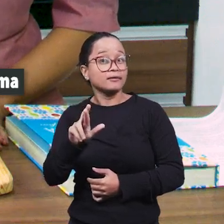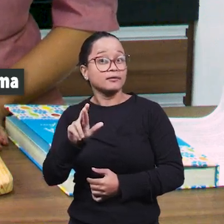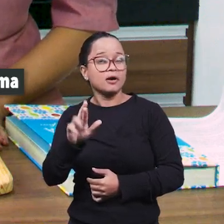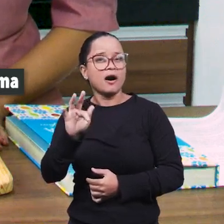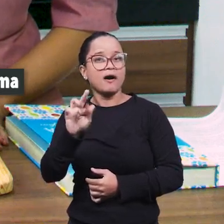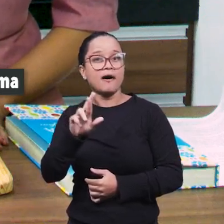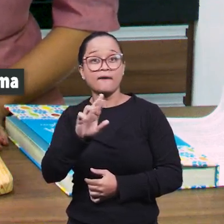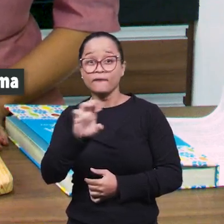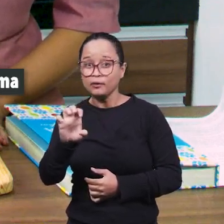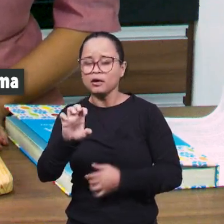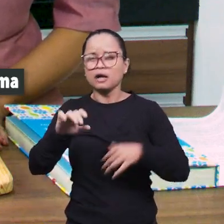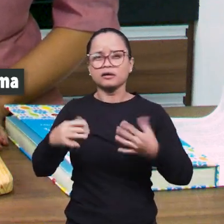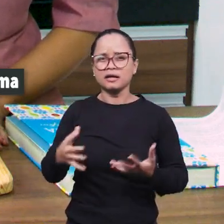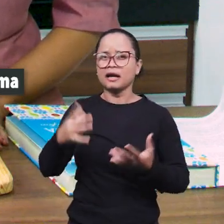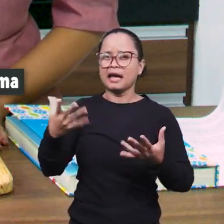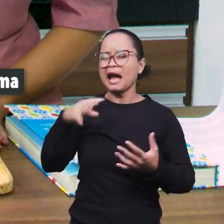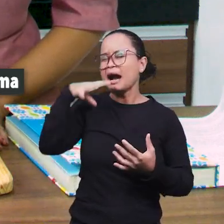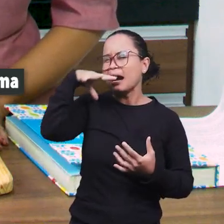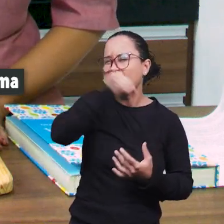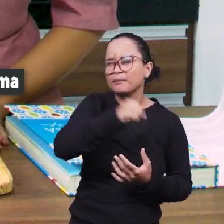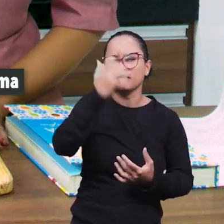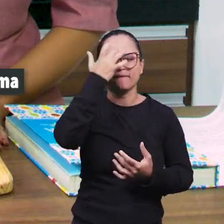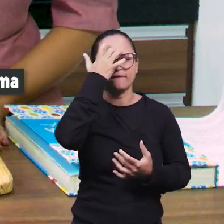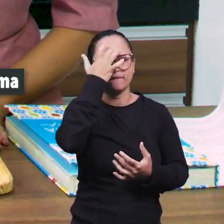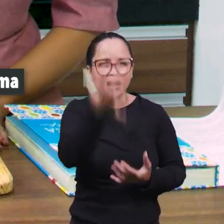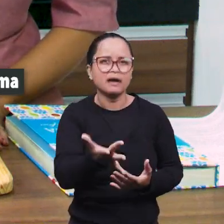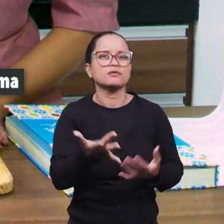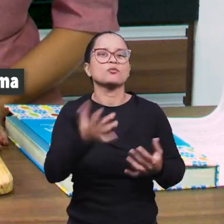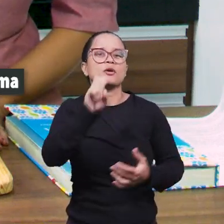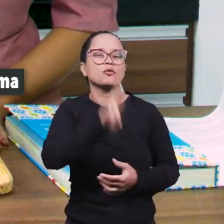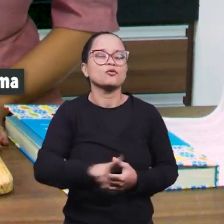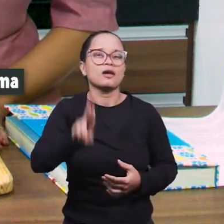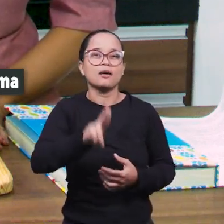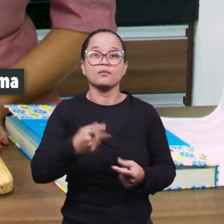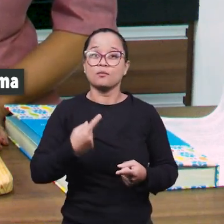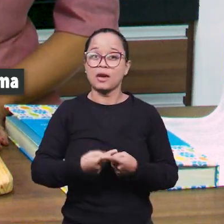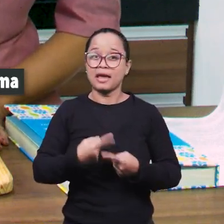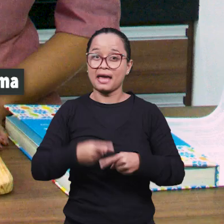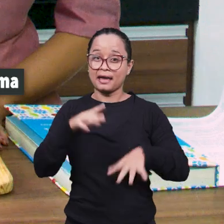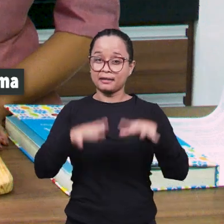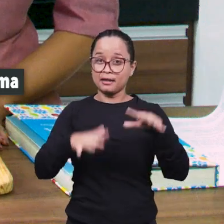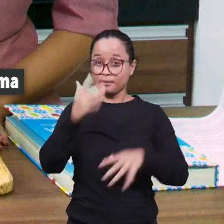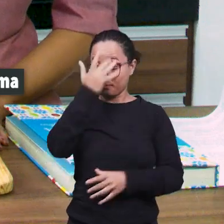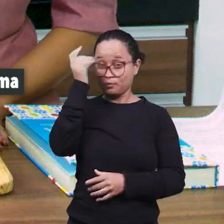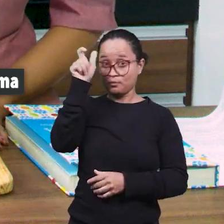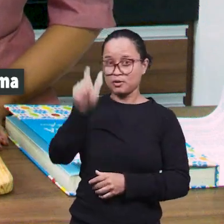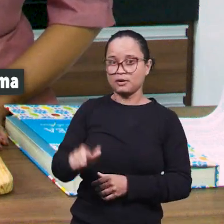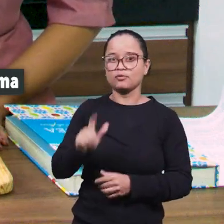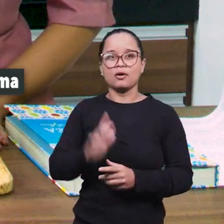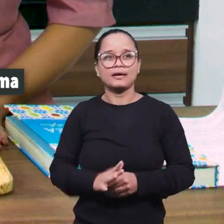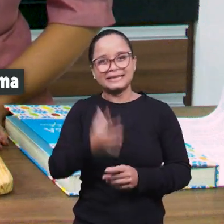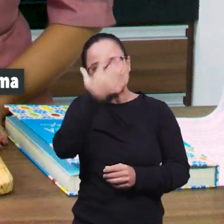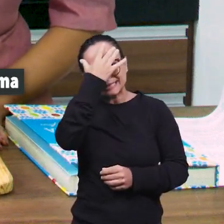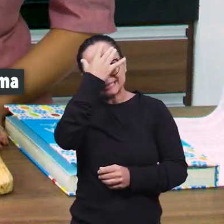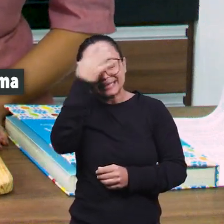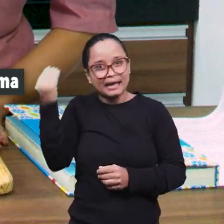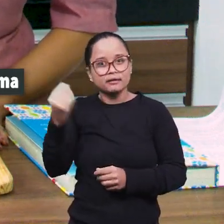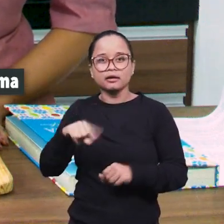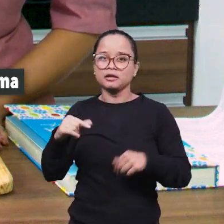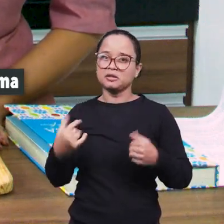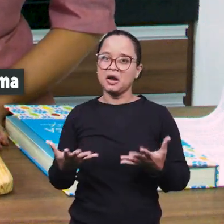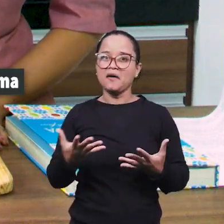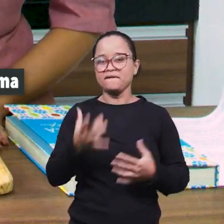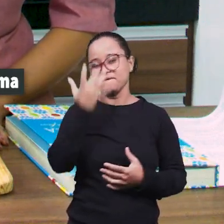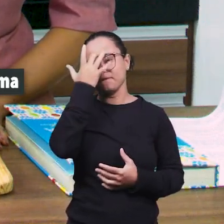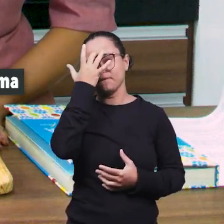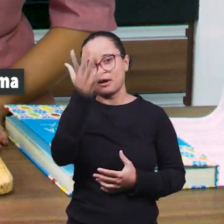mundo. Todo mundo tem. E é mais rápido também, né? Porque às vezes a pessoa, o forno a pessoa pode esquecer, e a praticidade